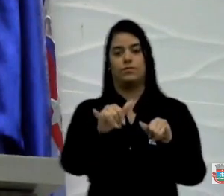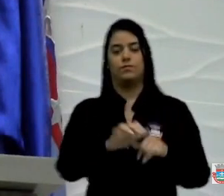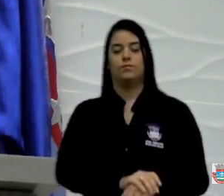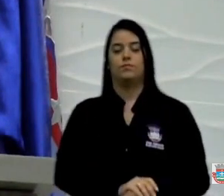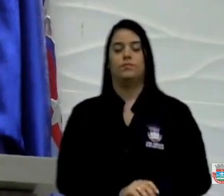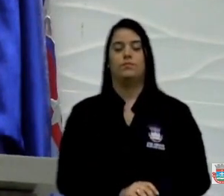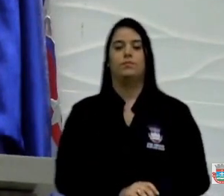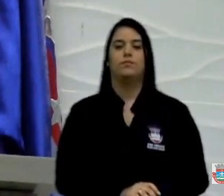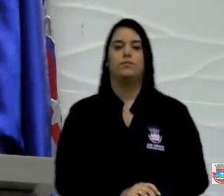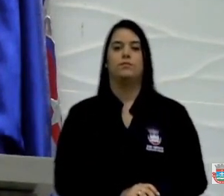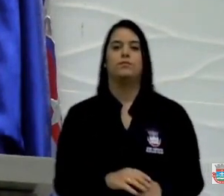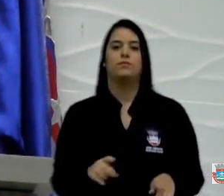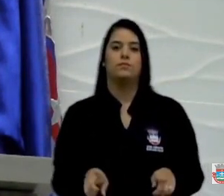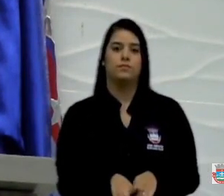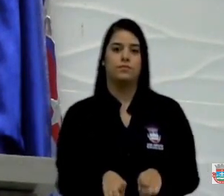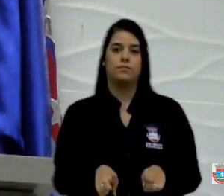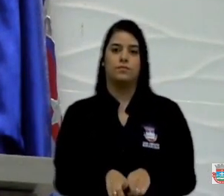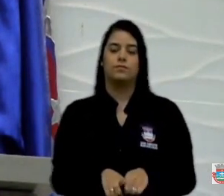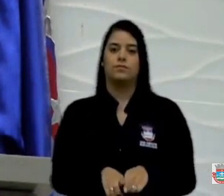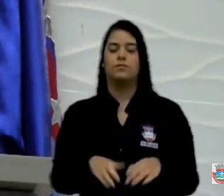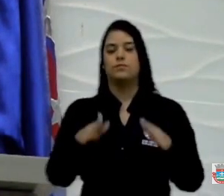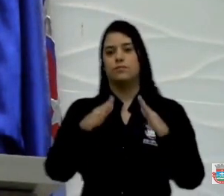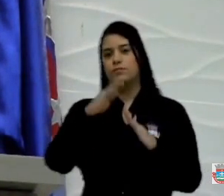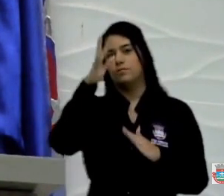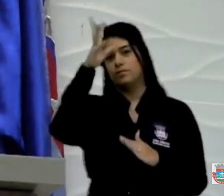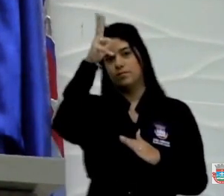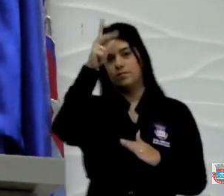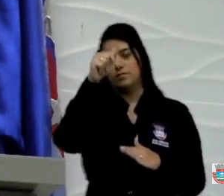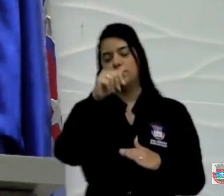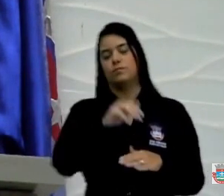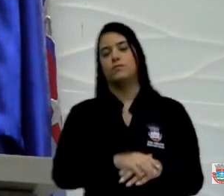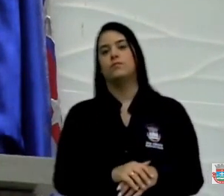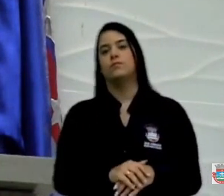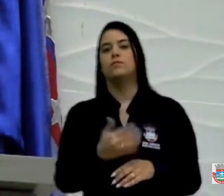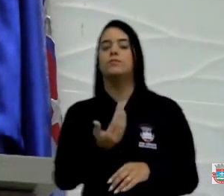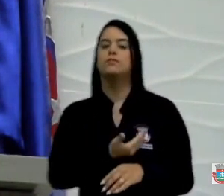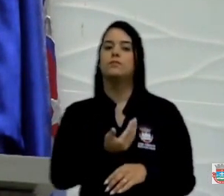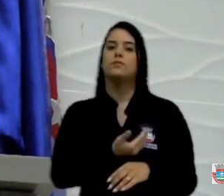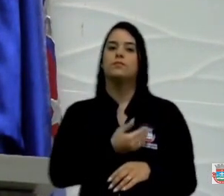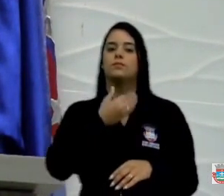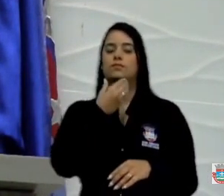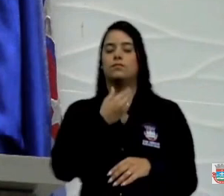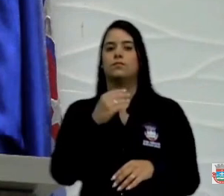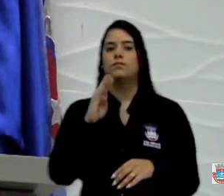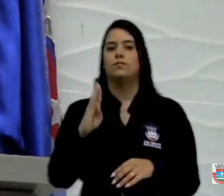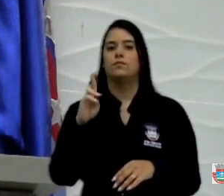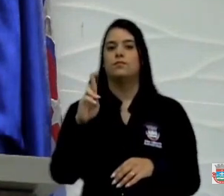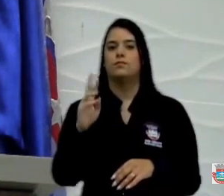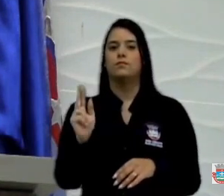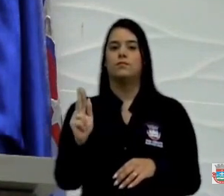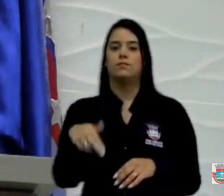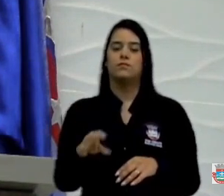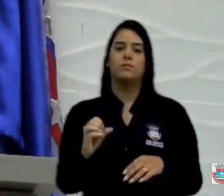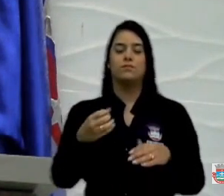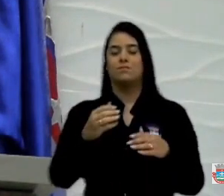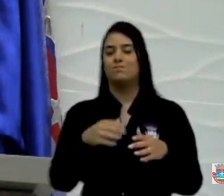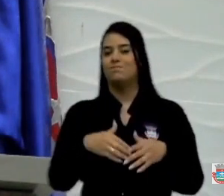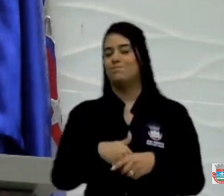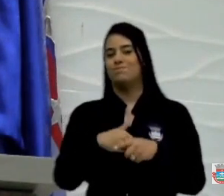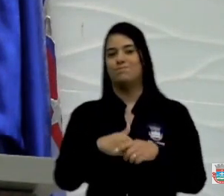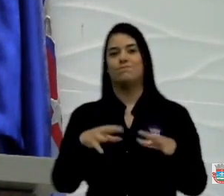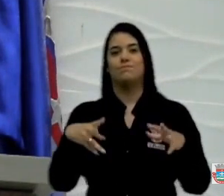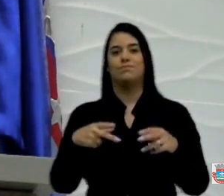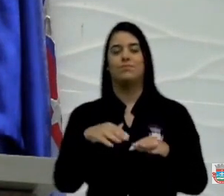Brito, e o frigorífico Valença, na pessoa do meu amigo Bruno Valença. Em nome dos citados, saúdo toda a nossa